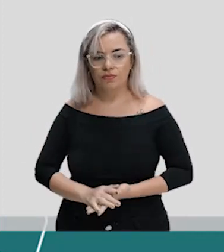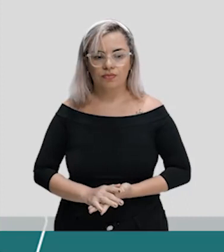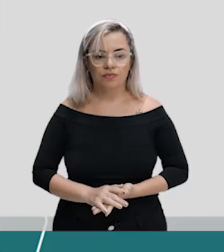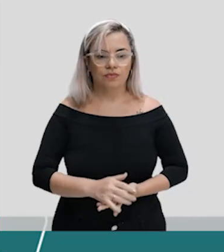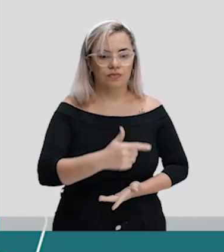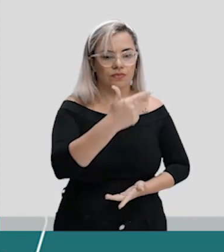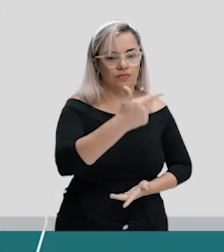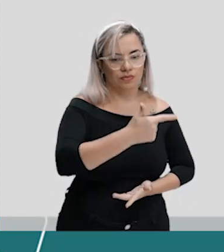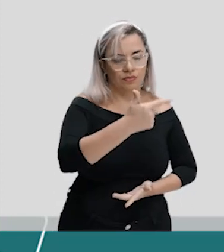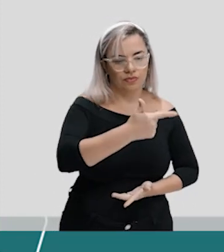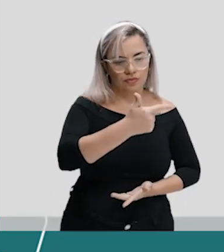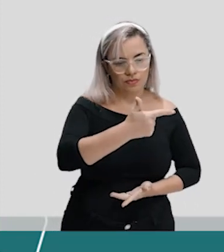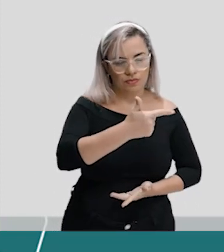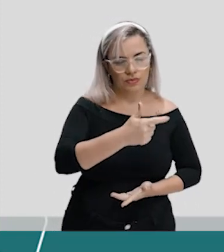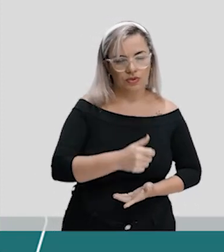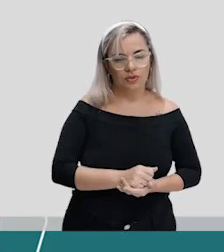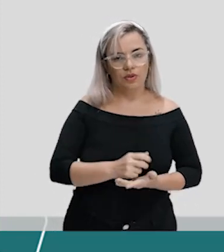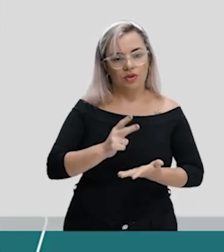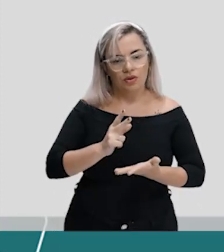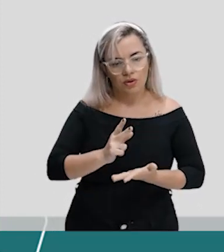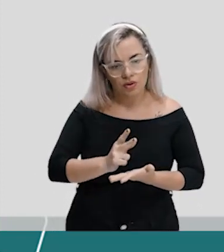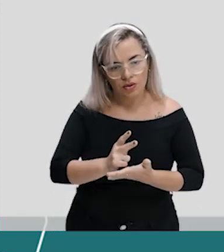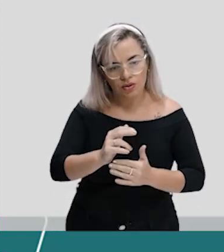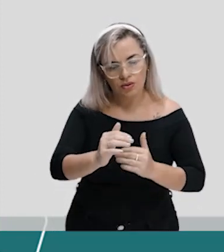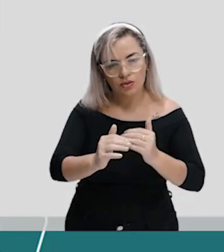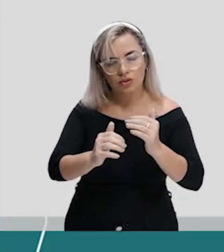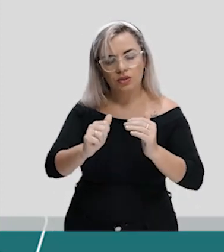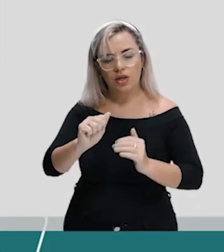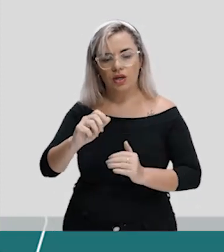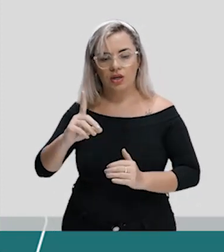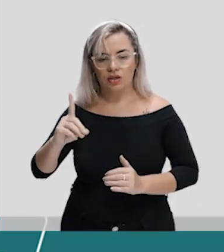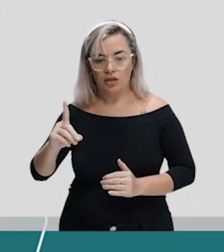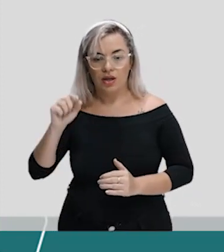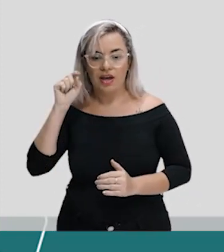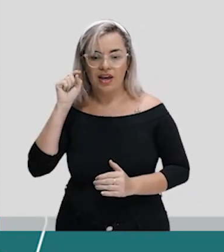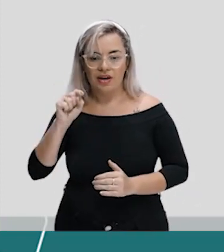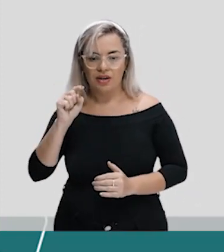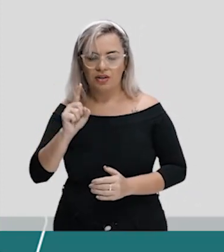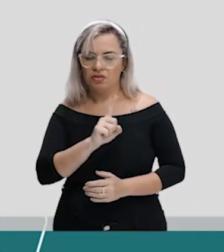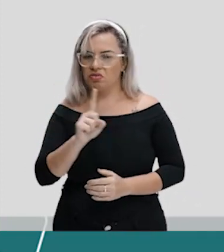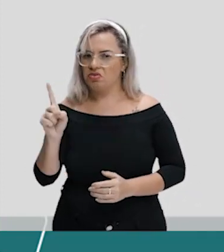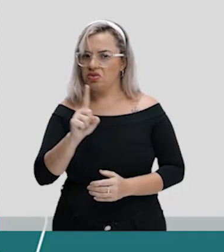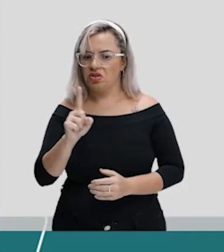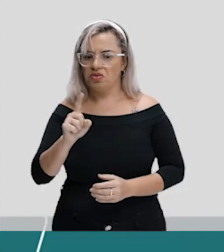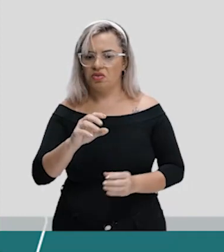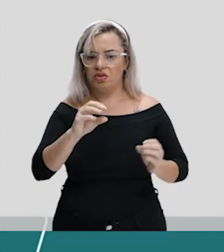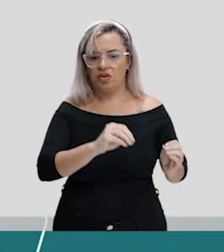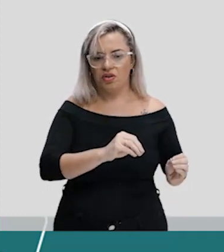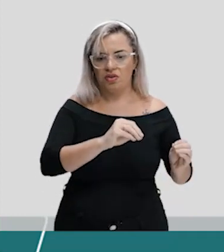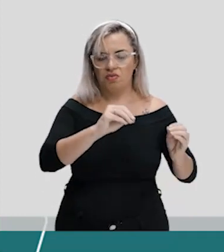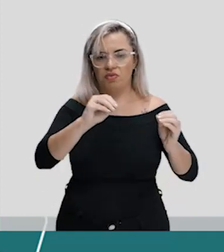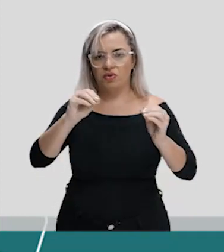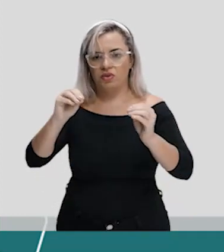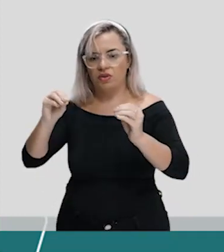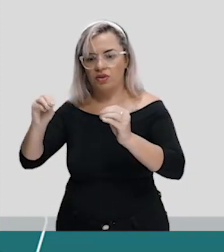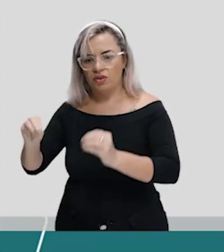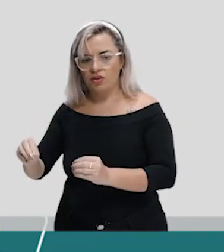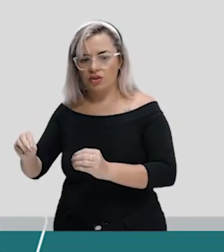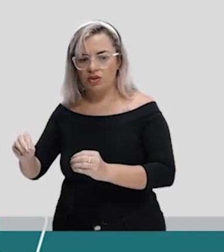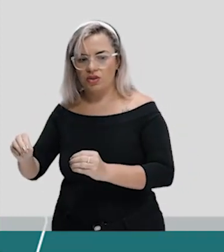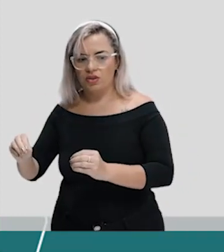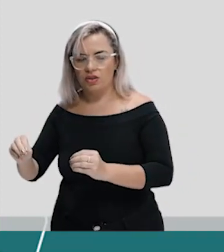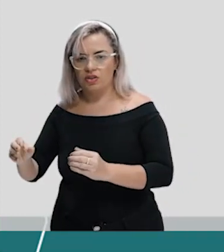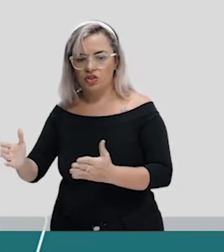2. O processo adiabático é aquele em que não ocorre transferência de calor para dentro ou para fora do